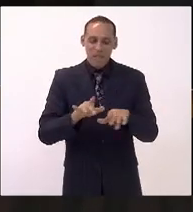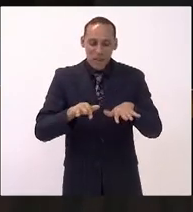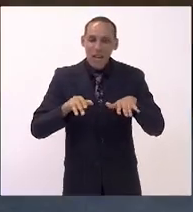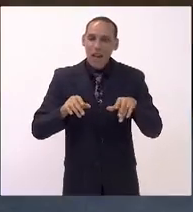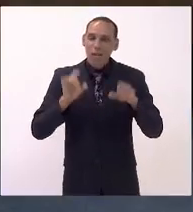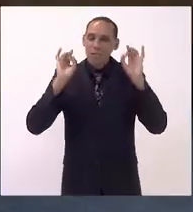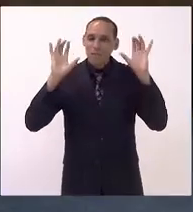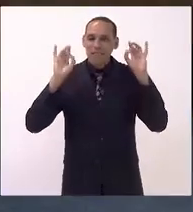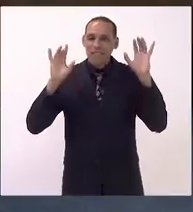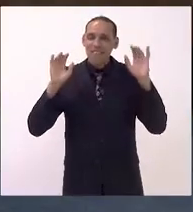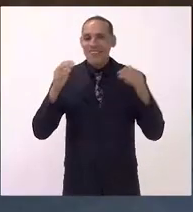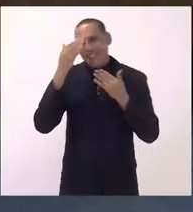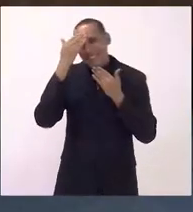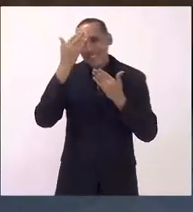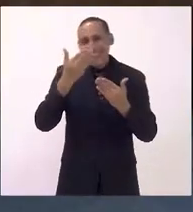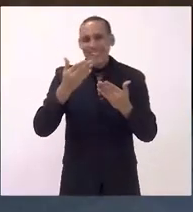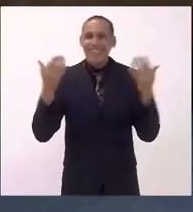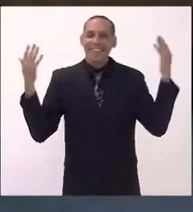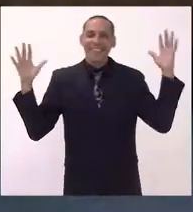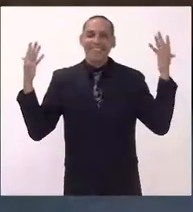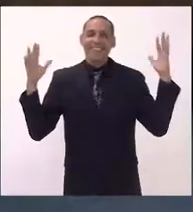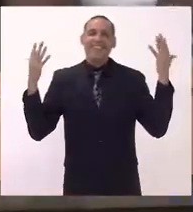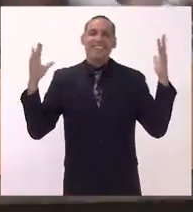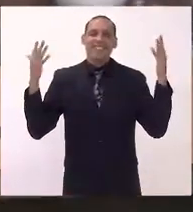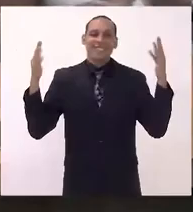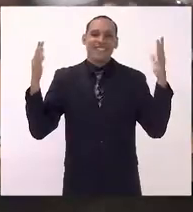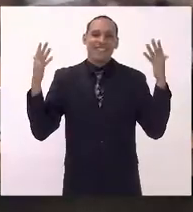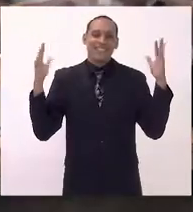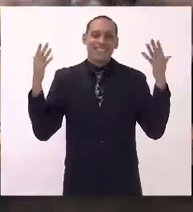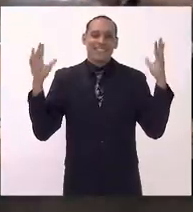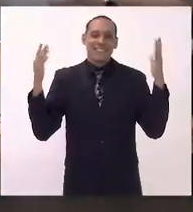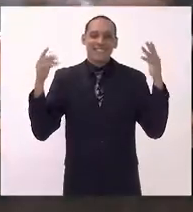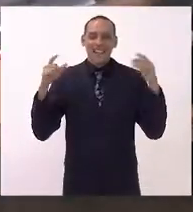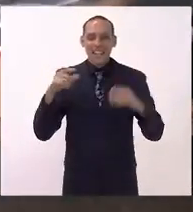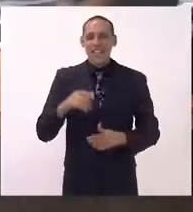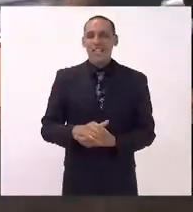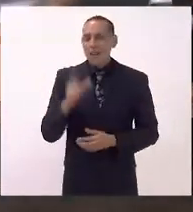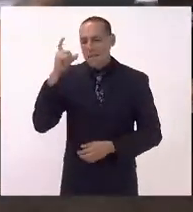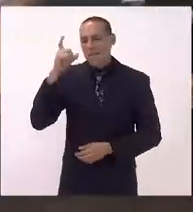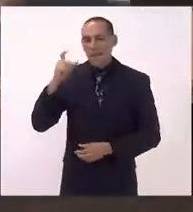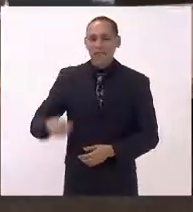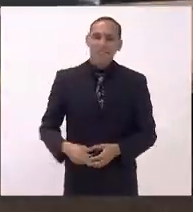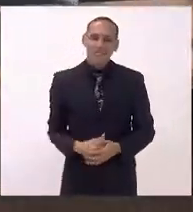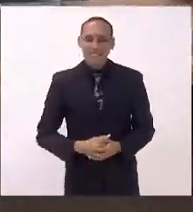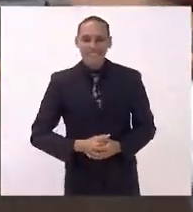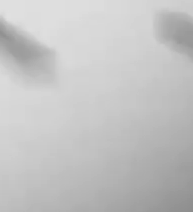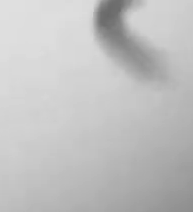sessão. Muito obrigada. Vamos tirar uma foto com ele aqui.